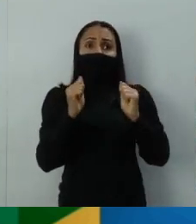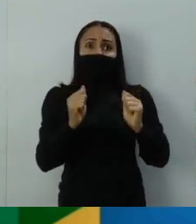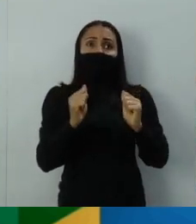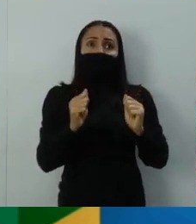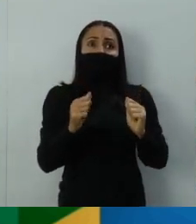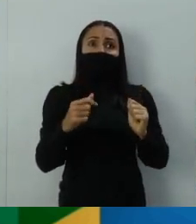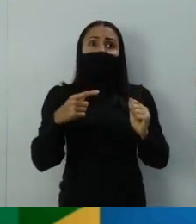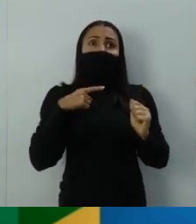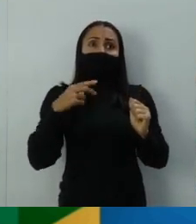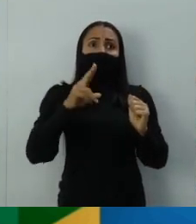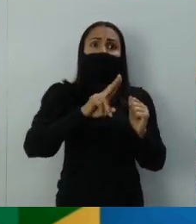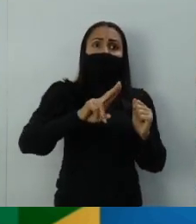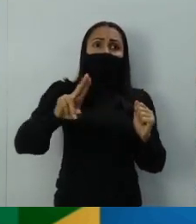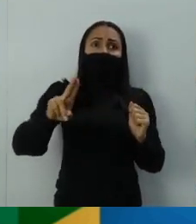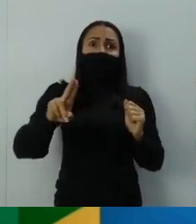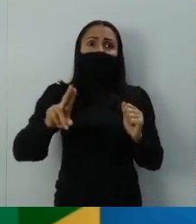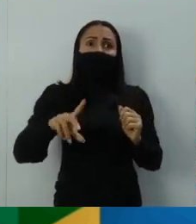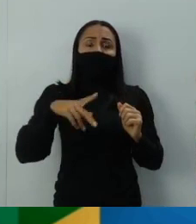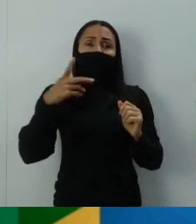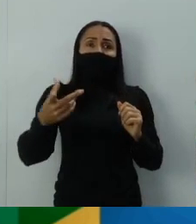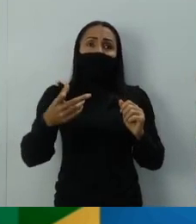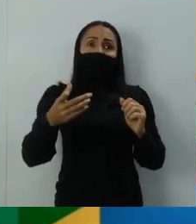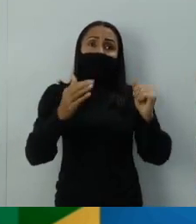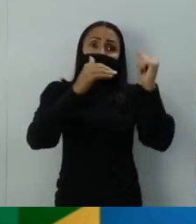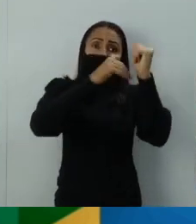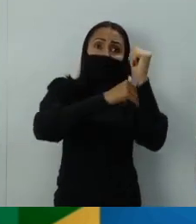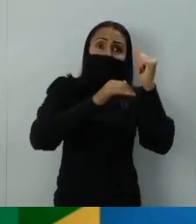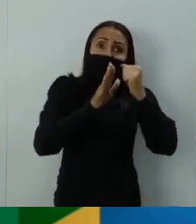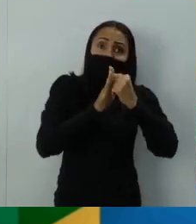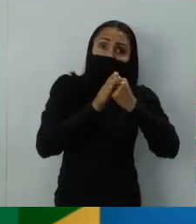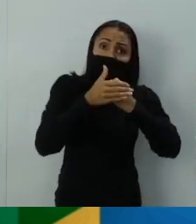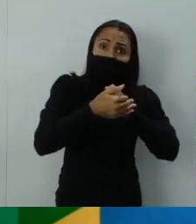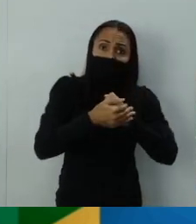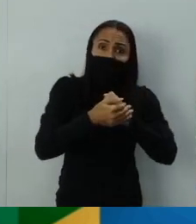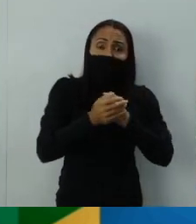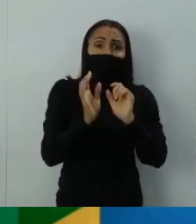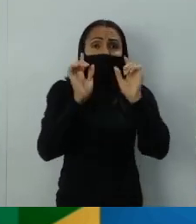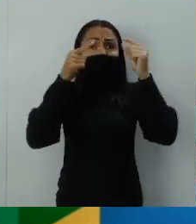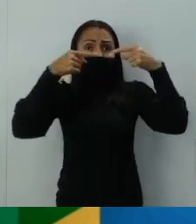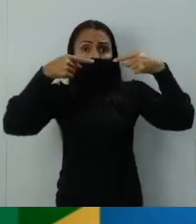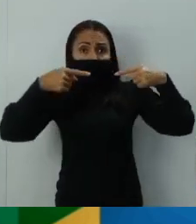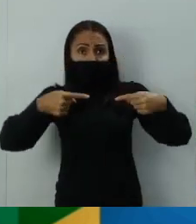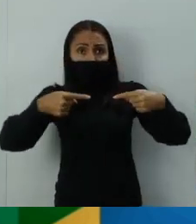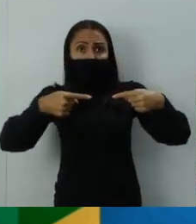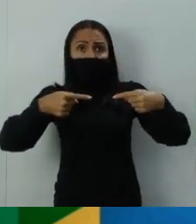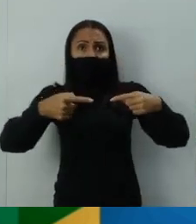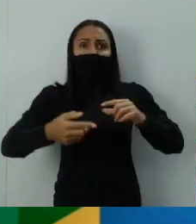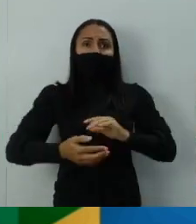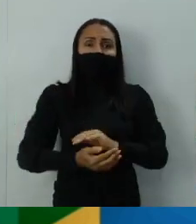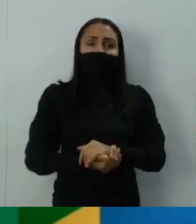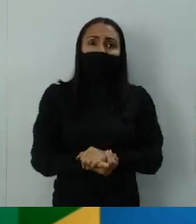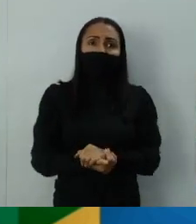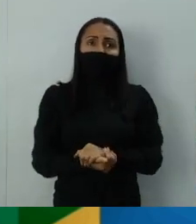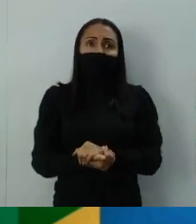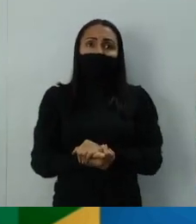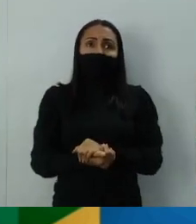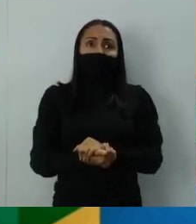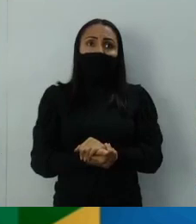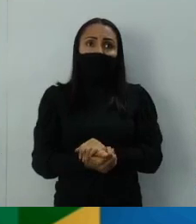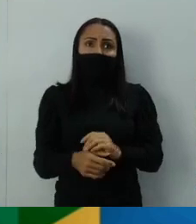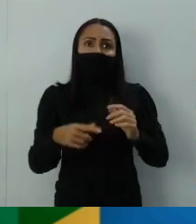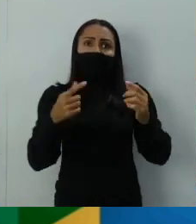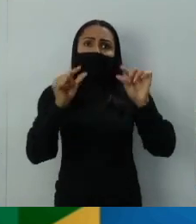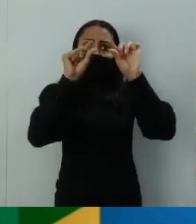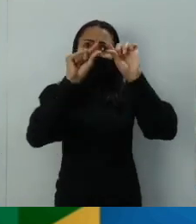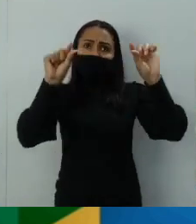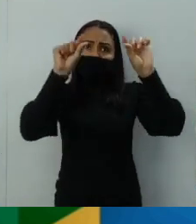a mascarar os chamados conflitos sociais. Eu marquei um pouquinho aí essa palavra, você pode ver aí que